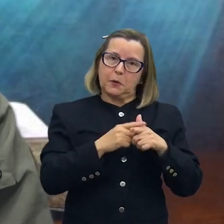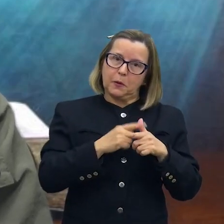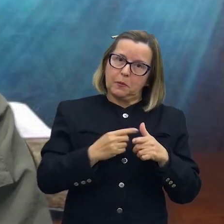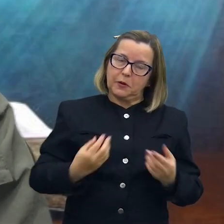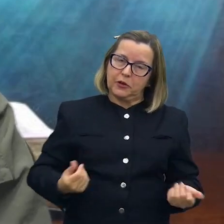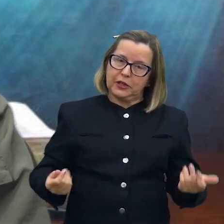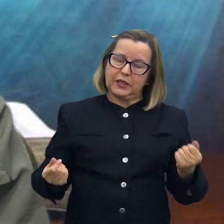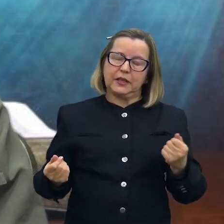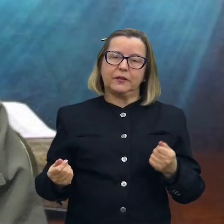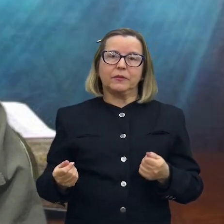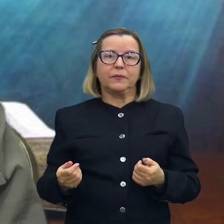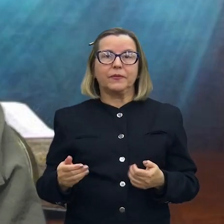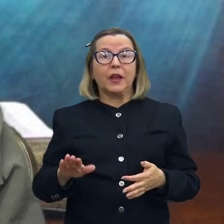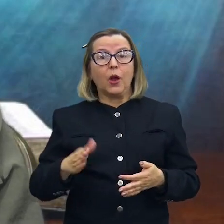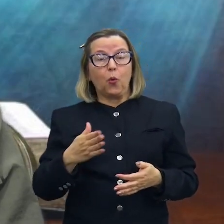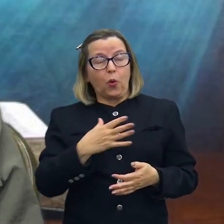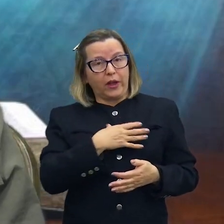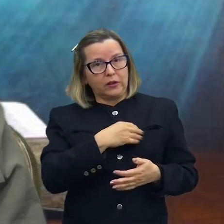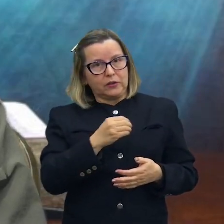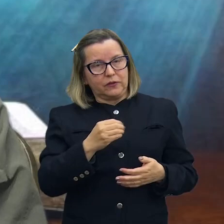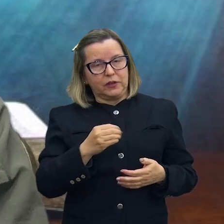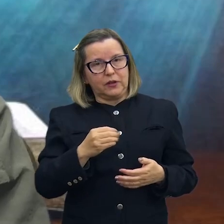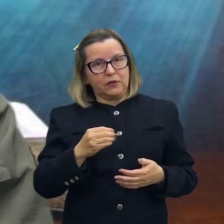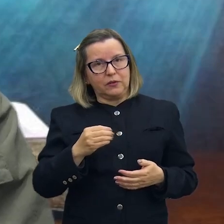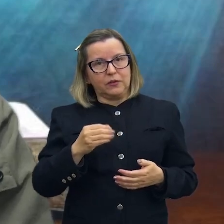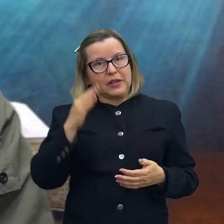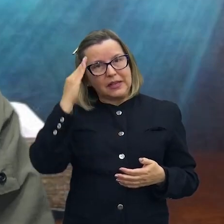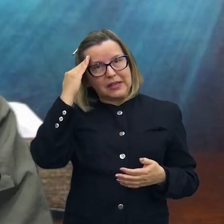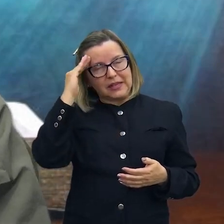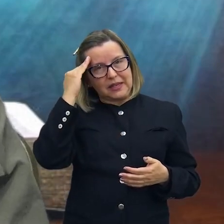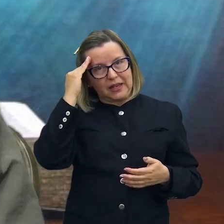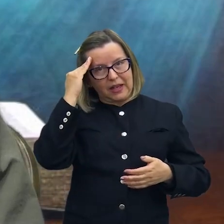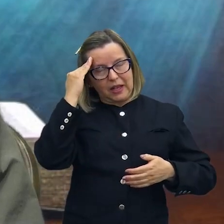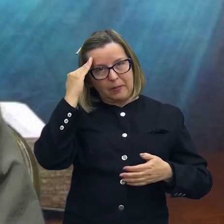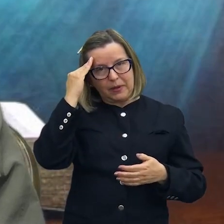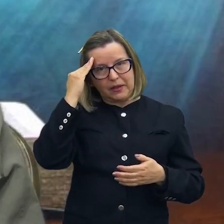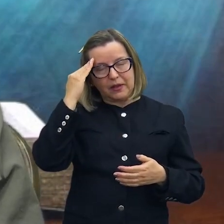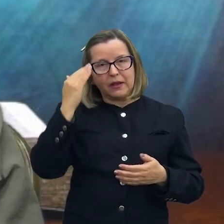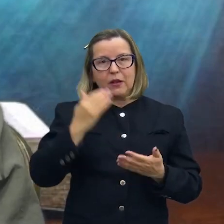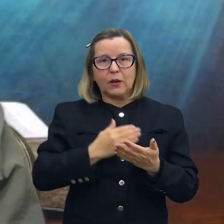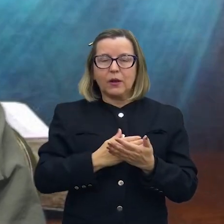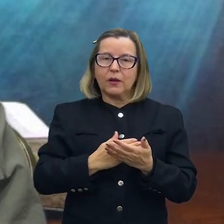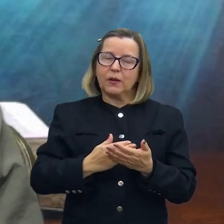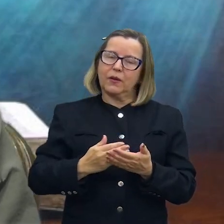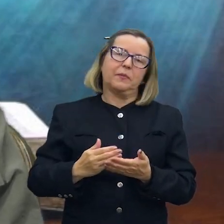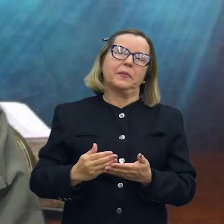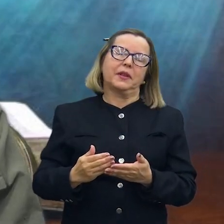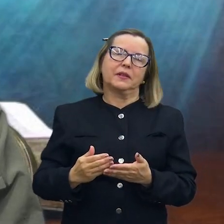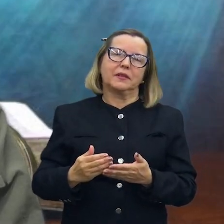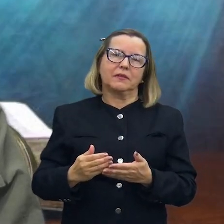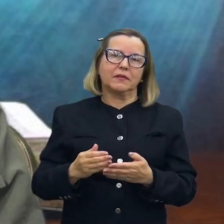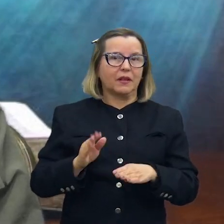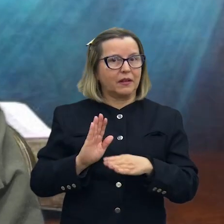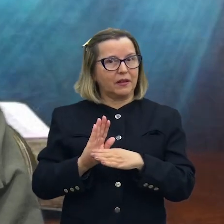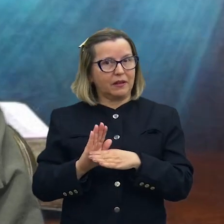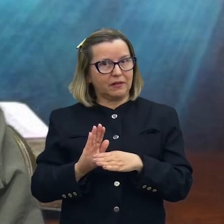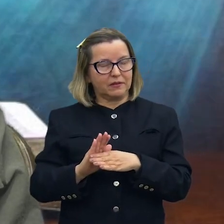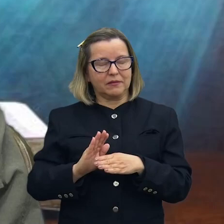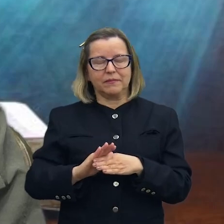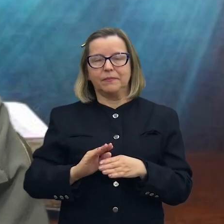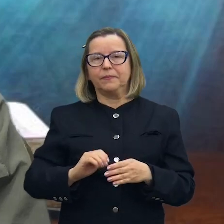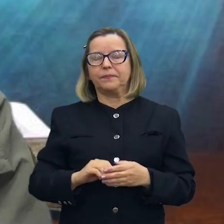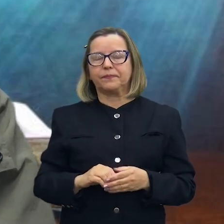ficam sabendo das coisas, eles começam a trabalhar no sentido do equilíbrio das finanças da